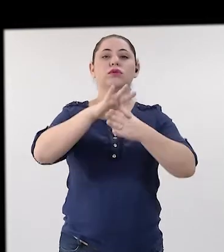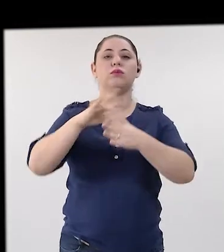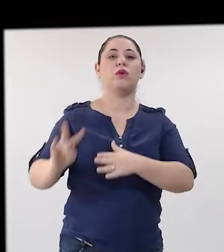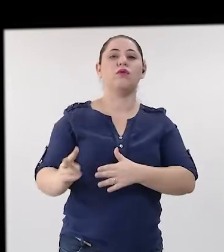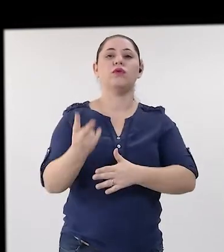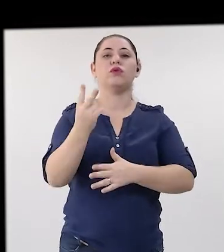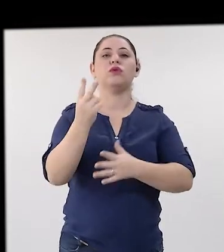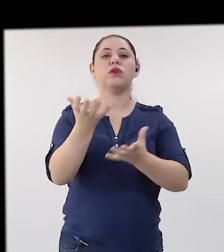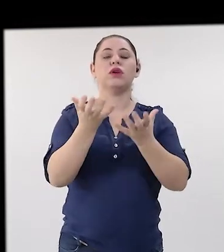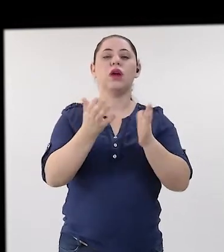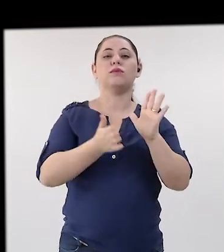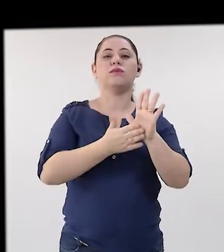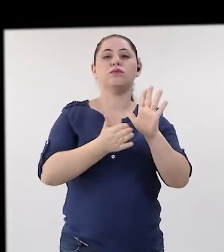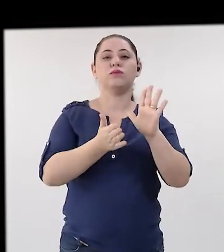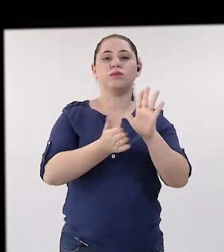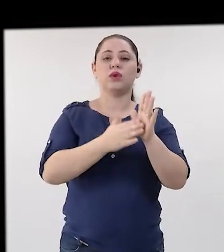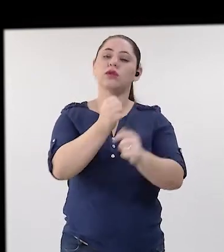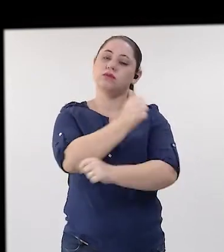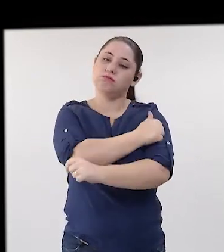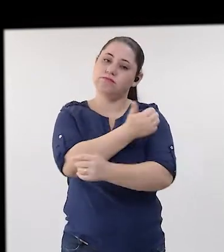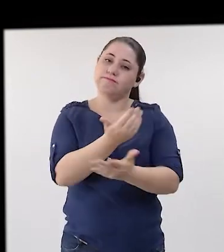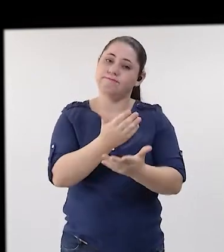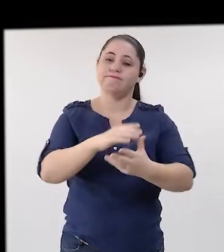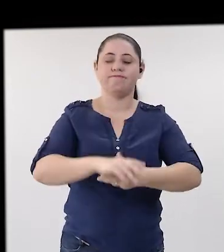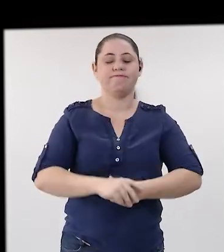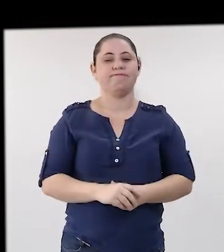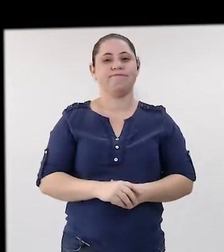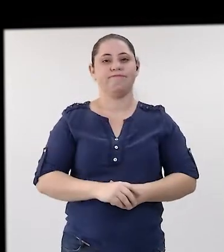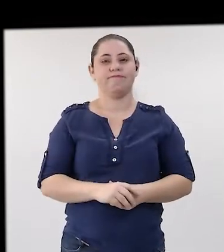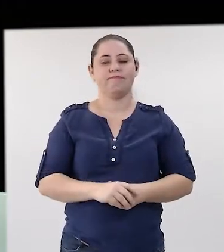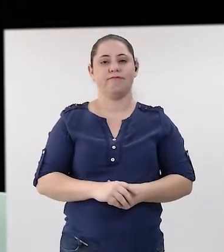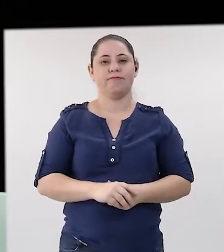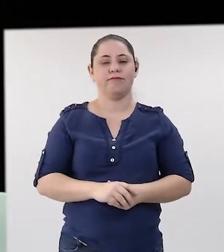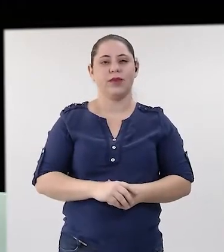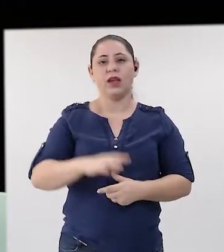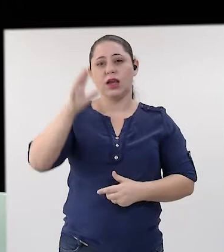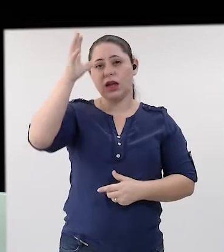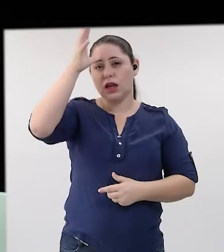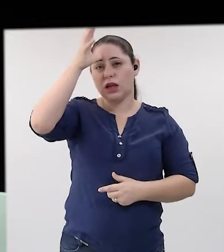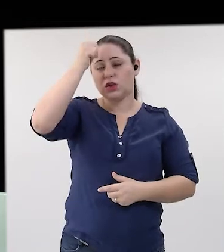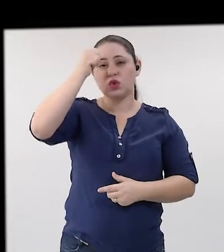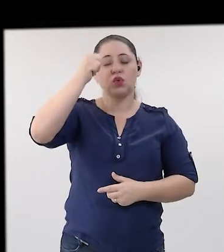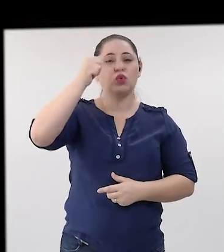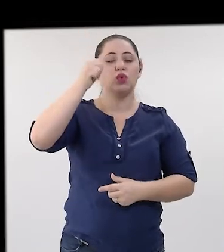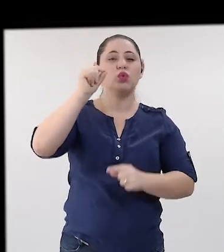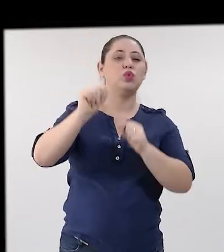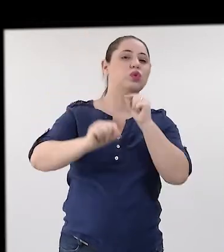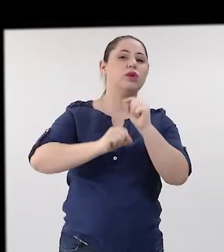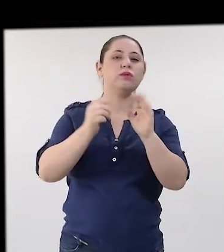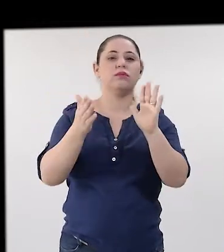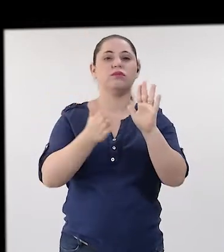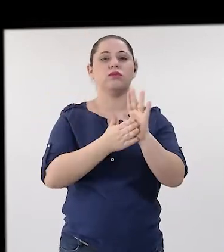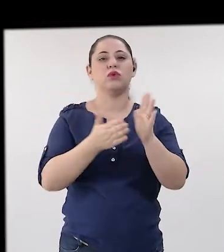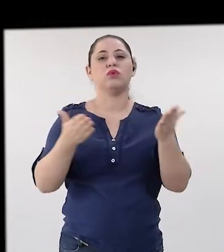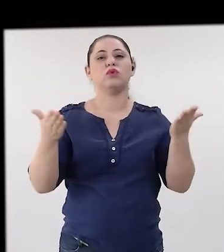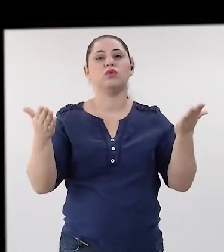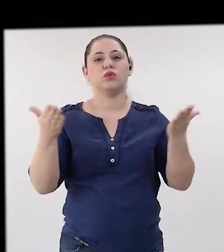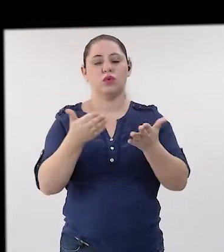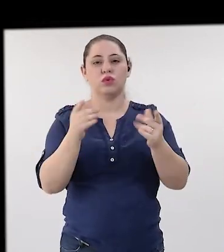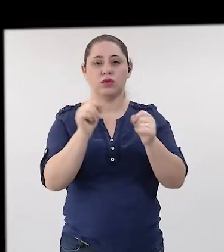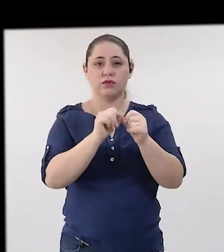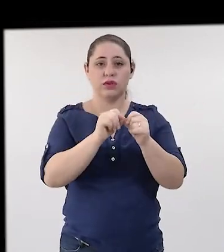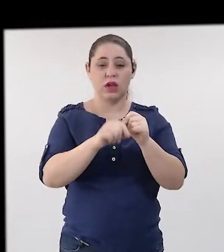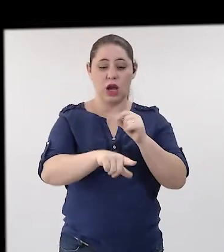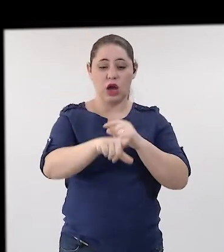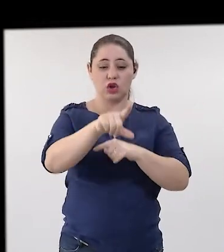no principal valor que a gente estava querendo propor para esses estudantes. E isso então resultou naquilo que a gente está propondo